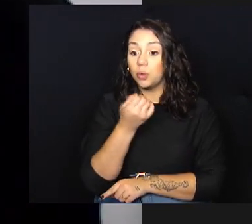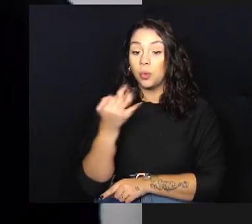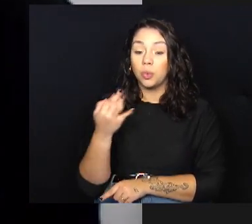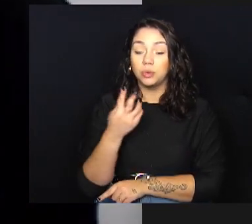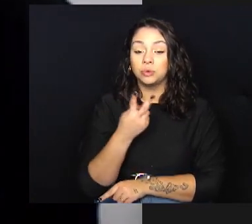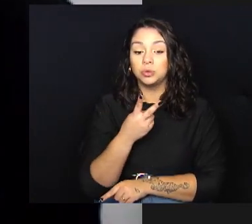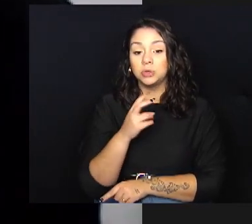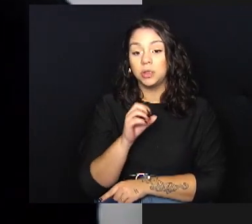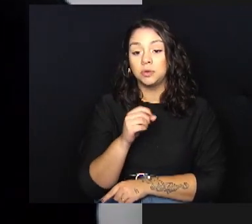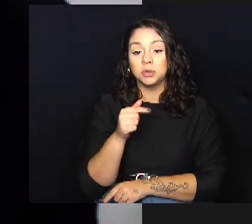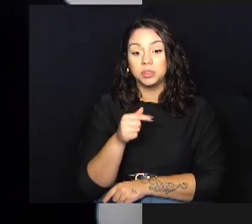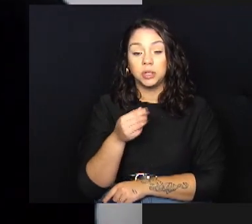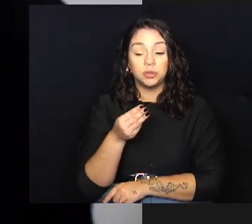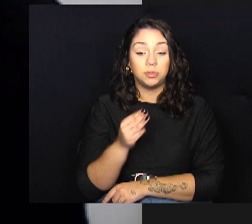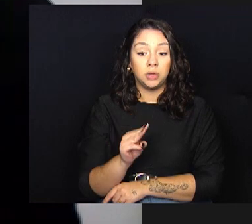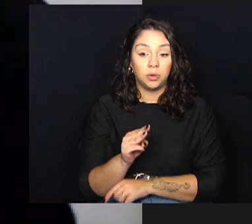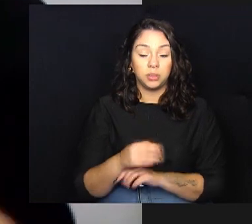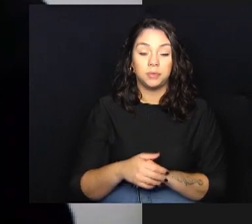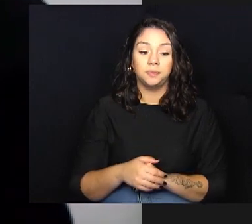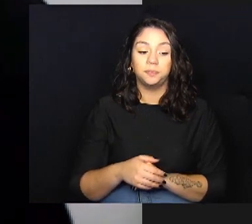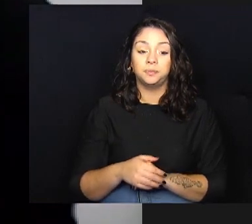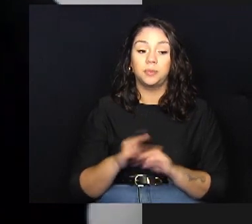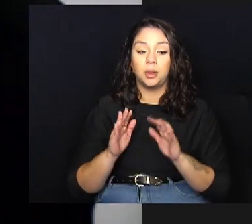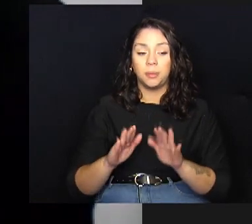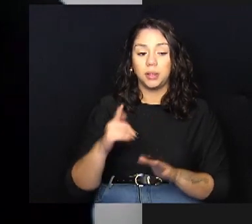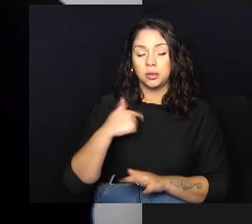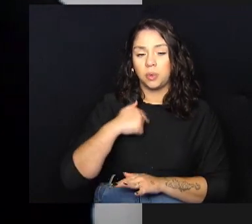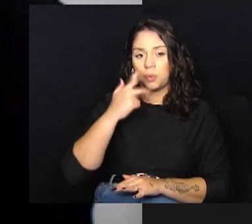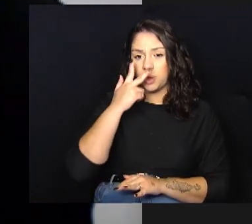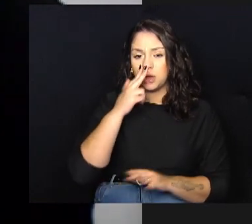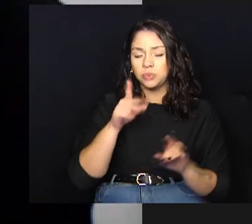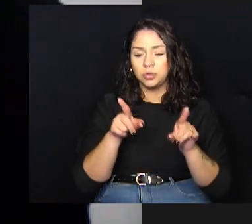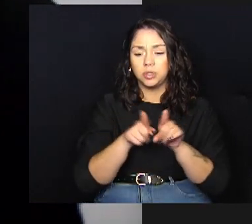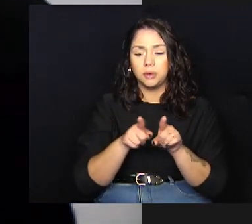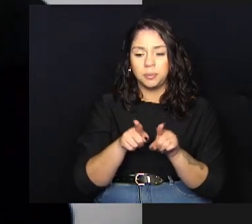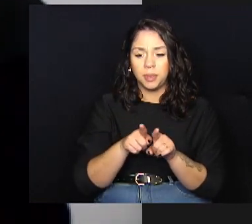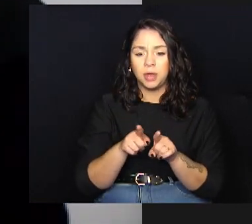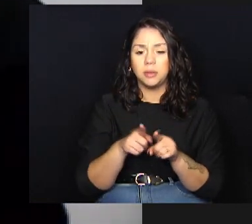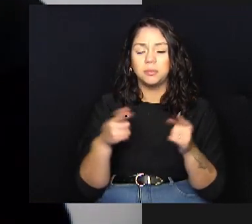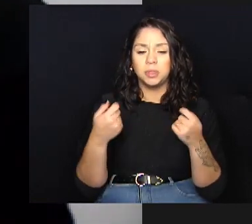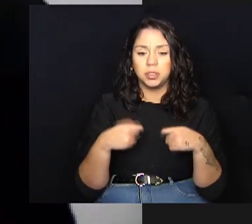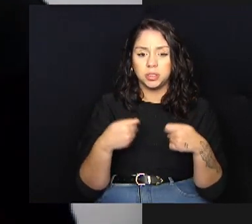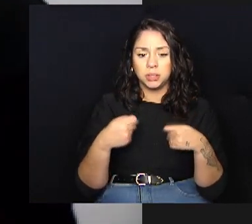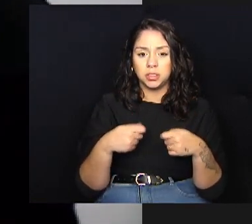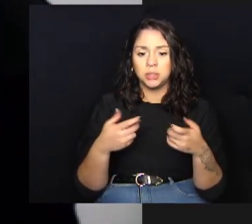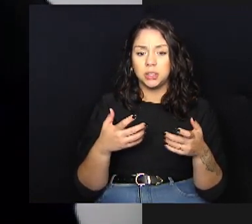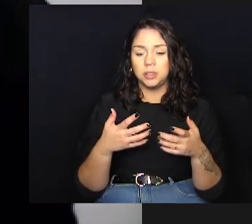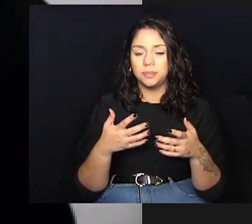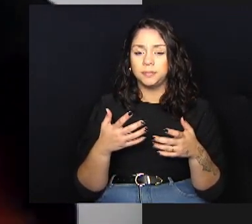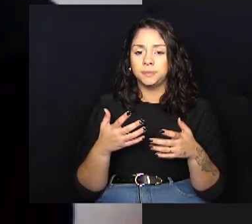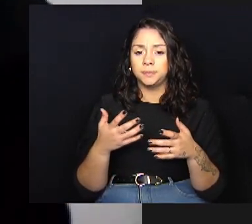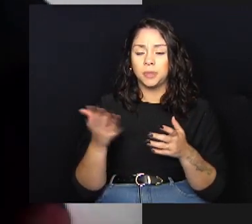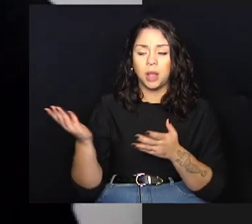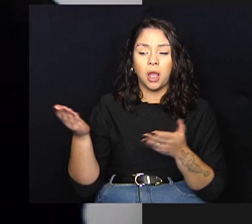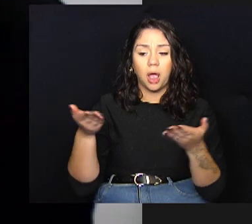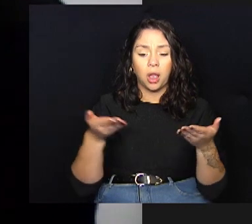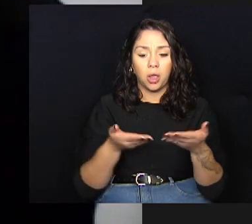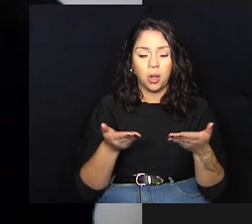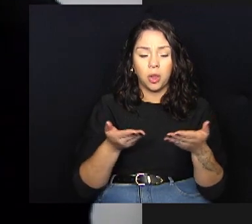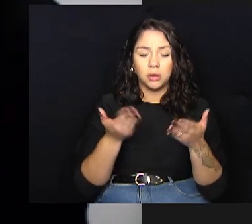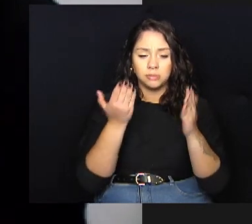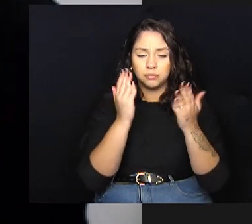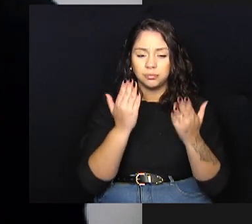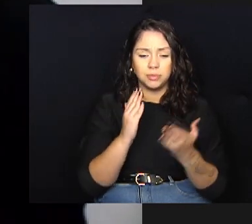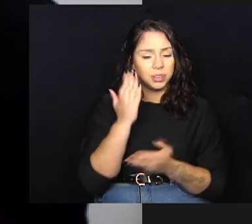207 milhões né mas eu acho que isso também é precisa ser um pouco contemporizado né tendo em vista